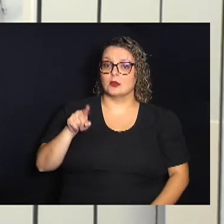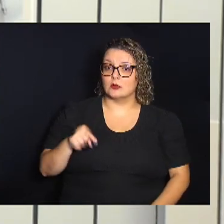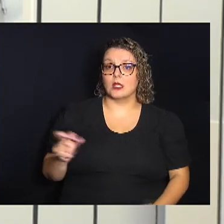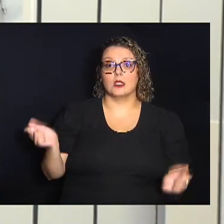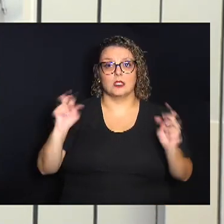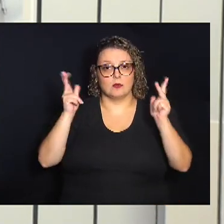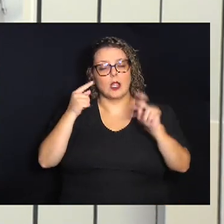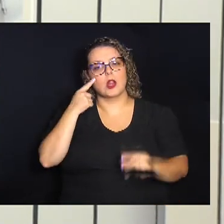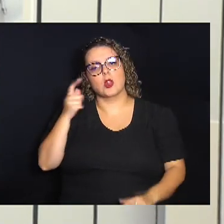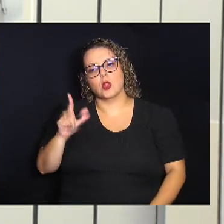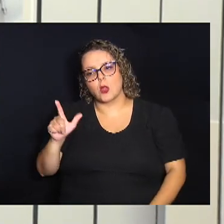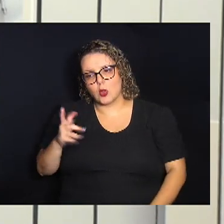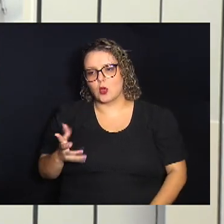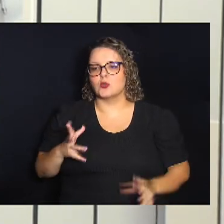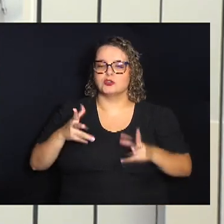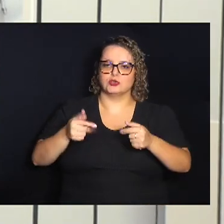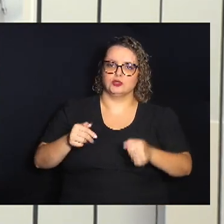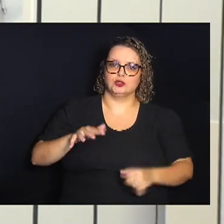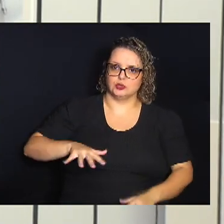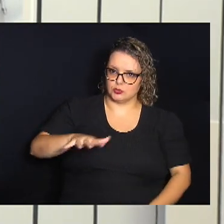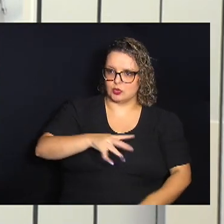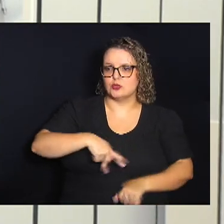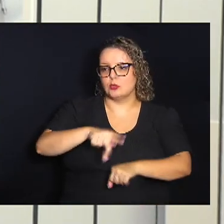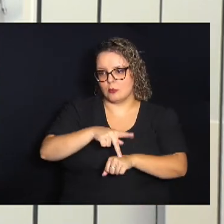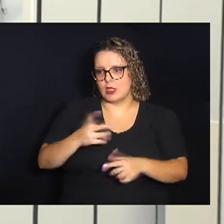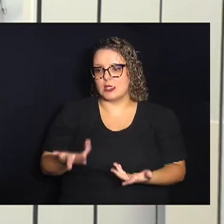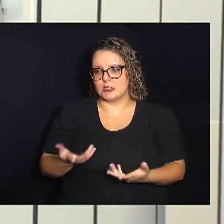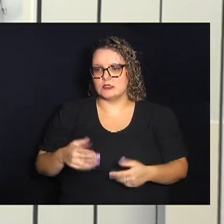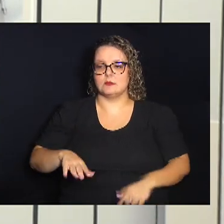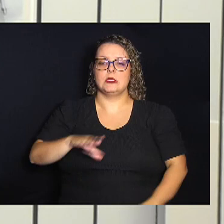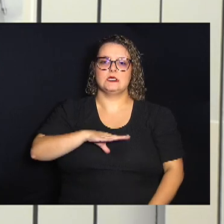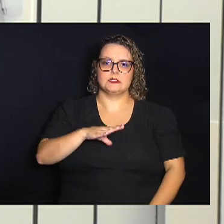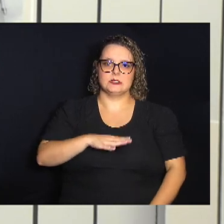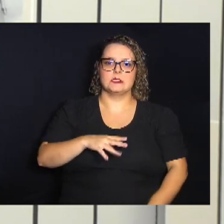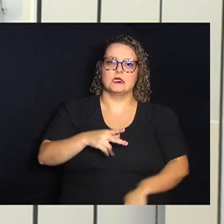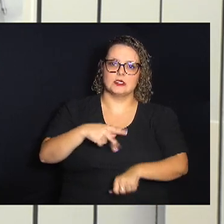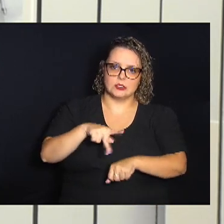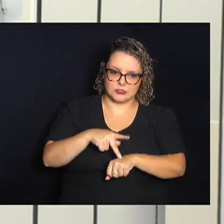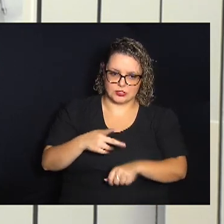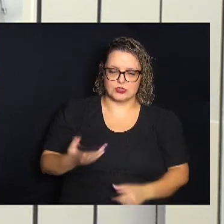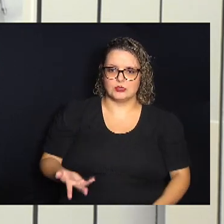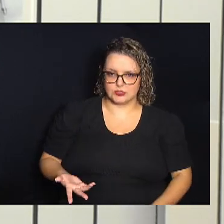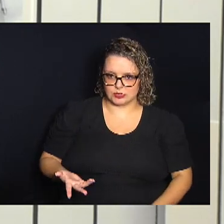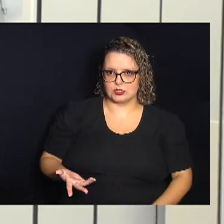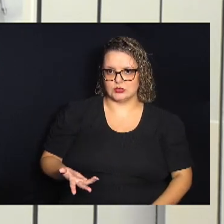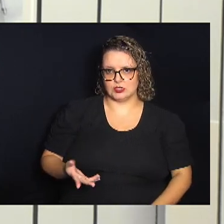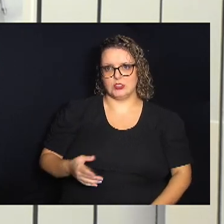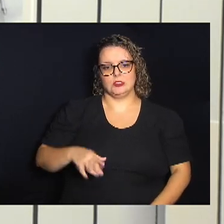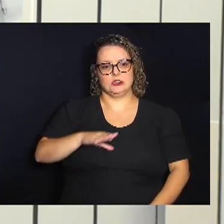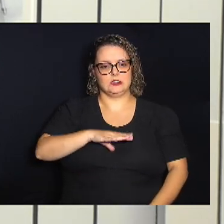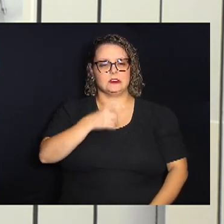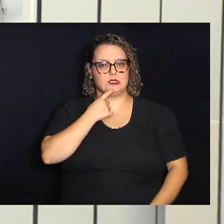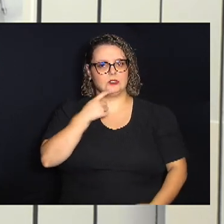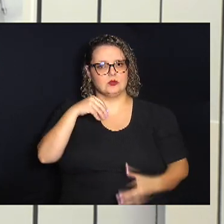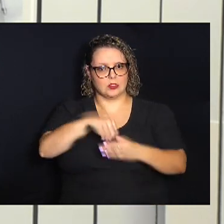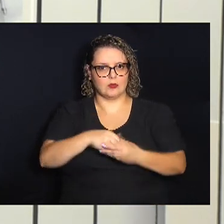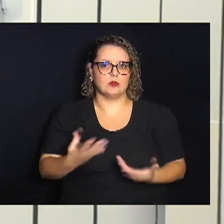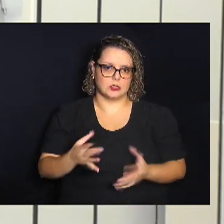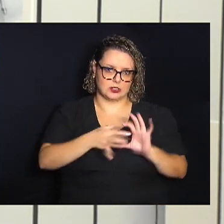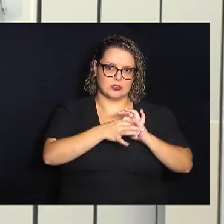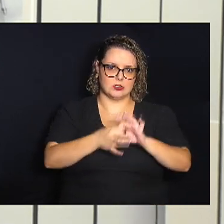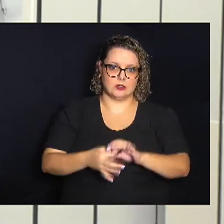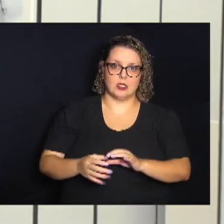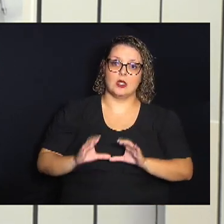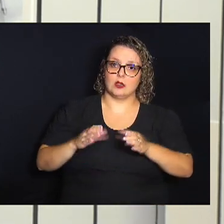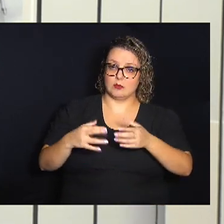alerta, claro, em todo o nosso país, mas a cidade de Campinas está inserida neste contexto e a comissão também analisou